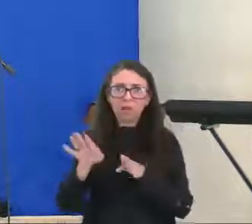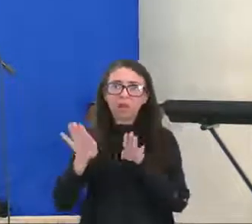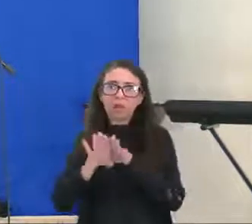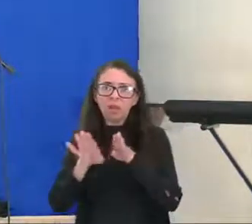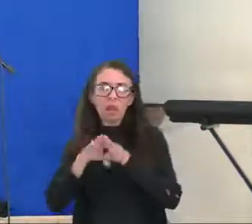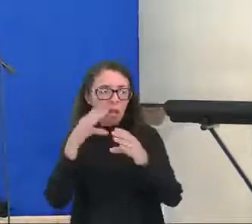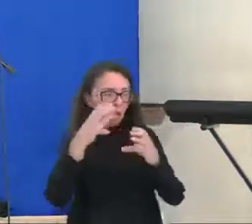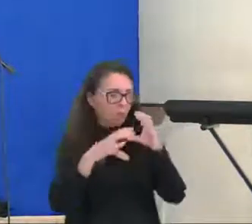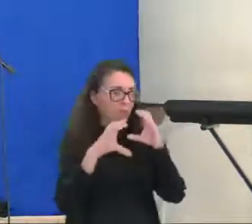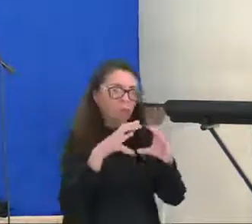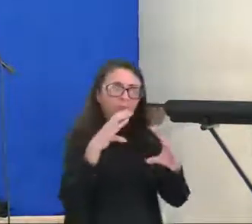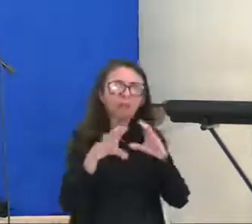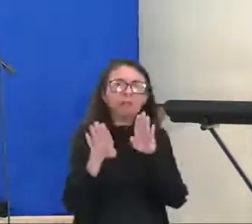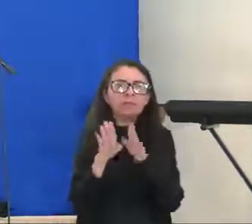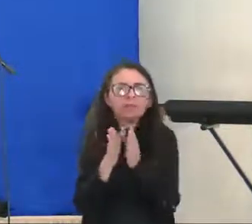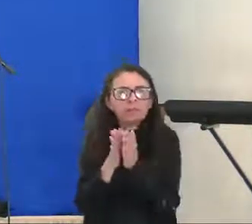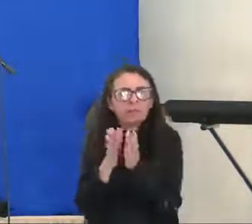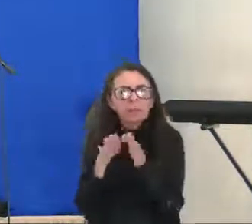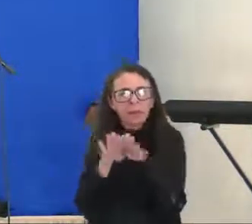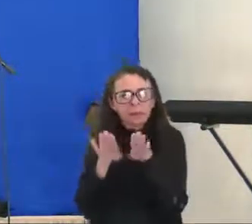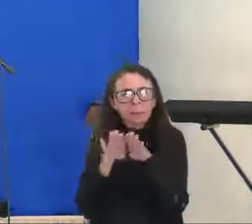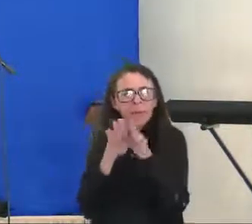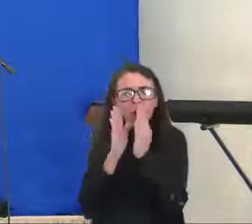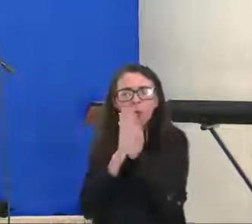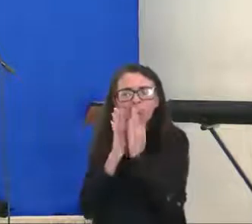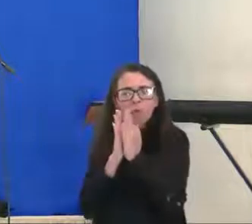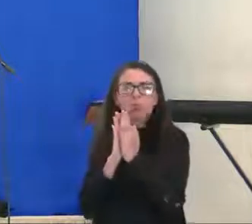dar mais. Ele vai te exaltando mais.